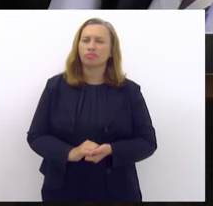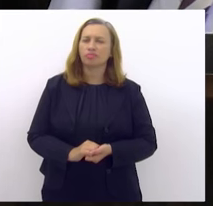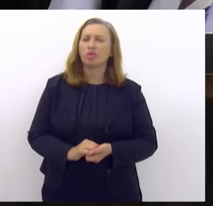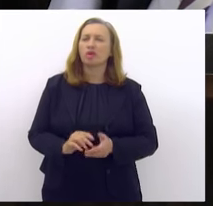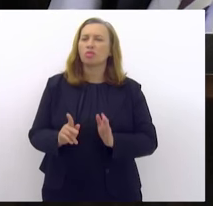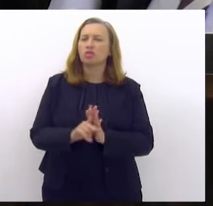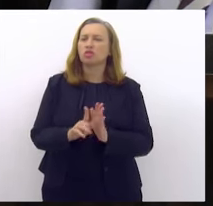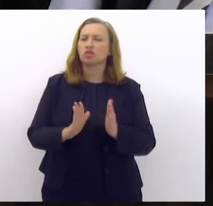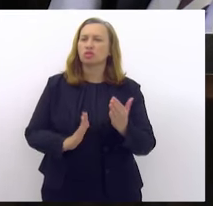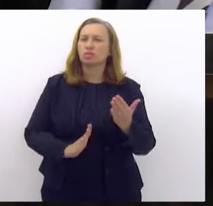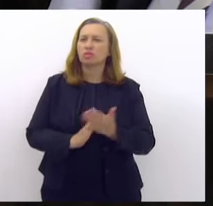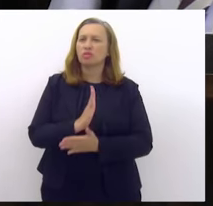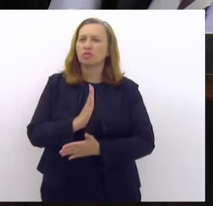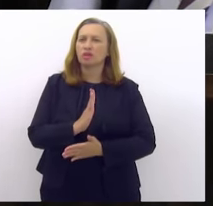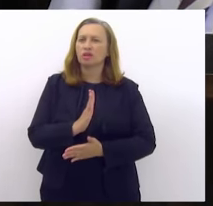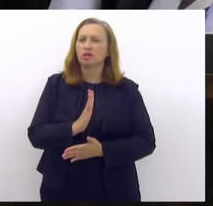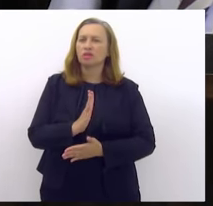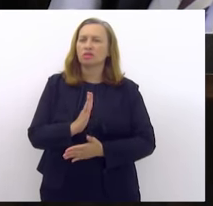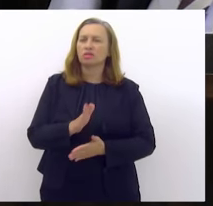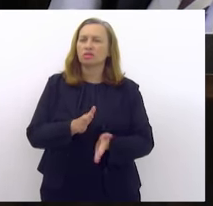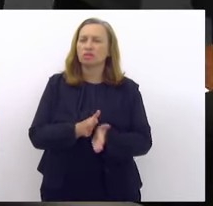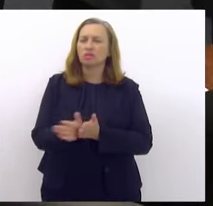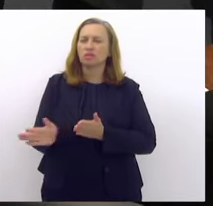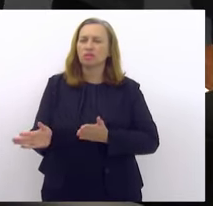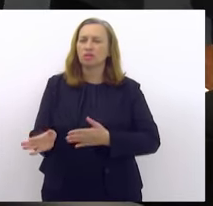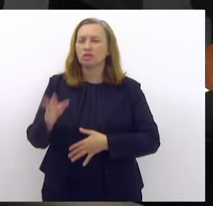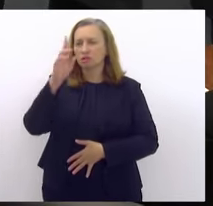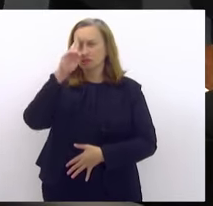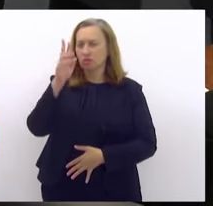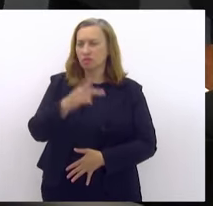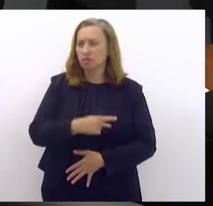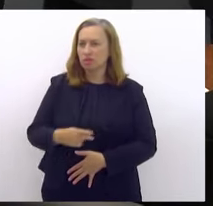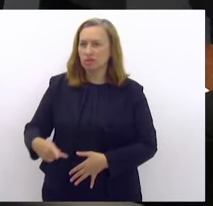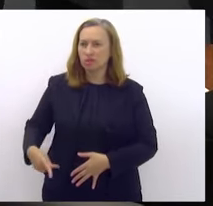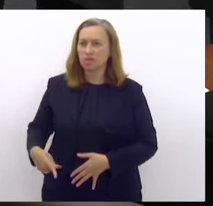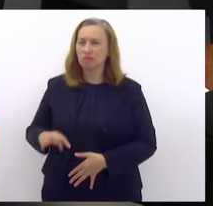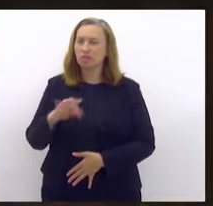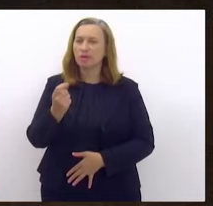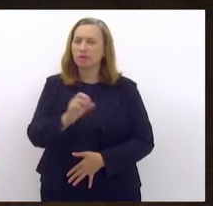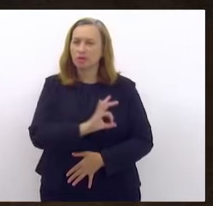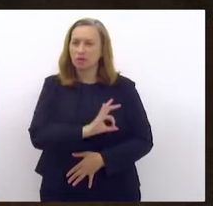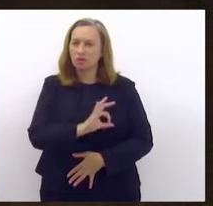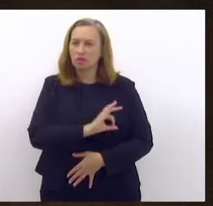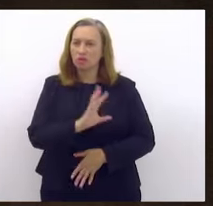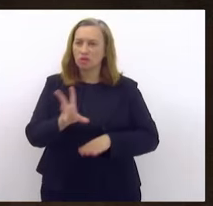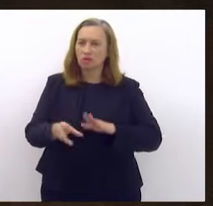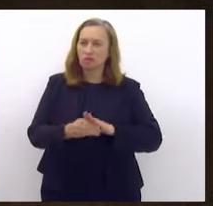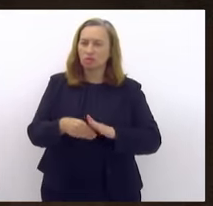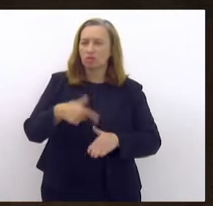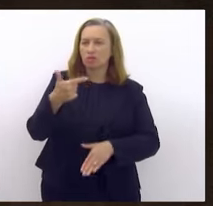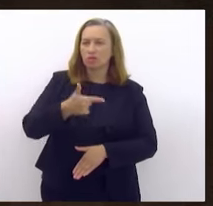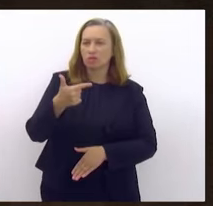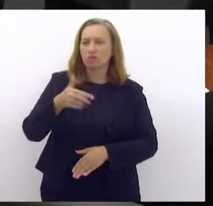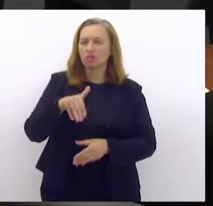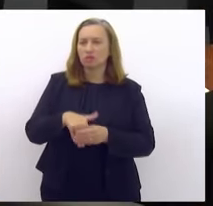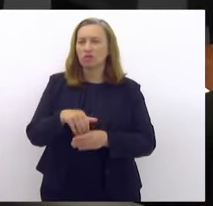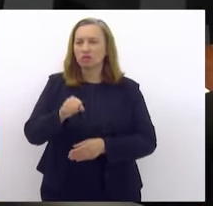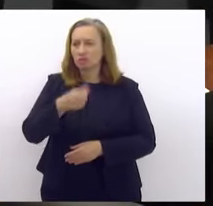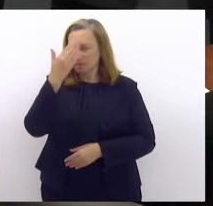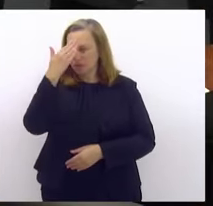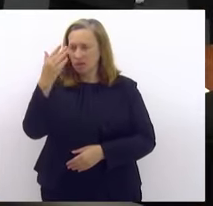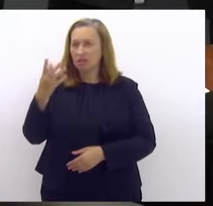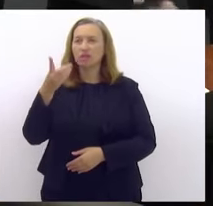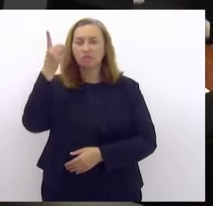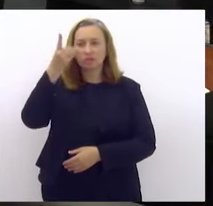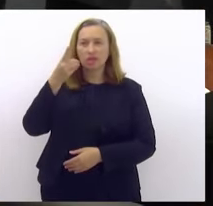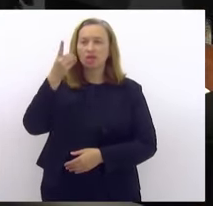Projeto aprovado. Senhor vale deputado, presidente, Marta Rocha vota sim na emenda 2. Muito obrigado, deputada.